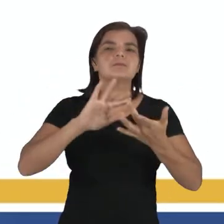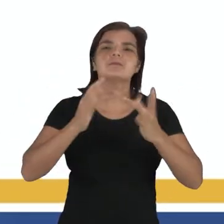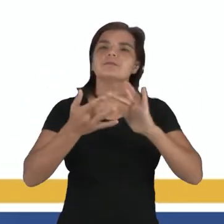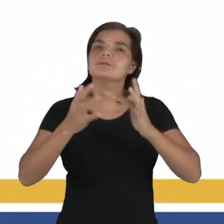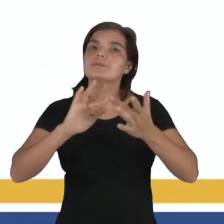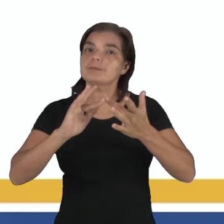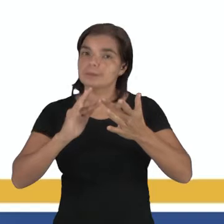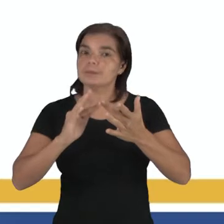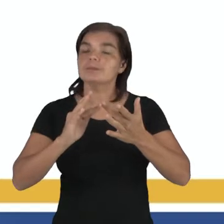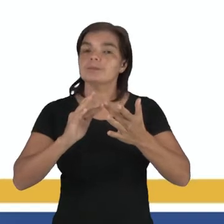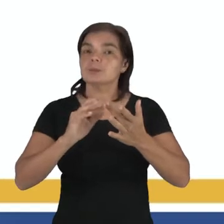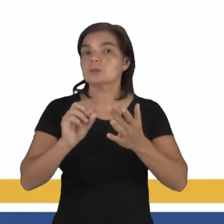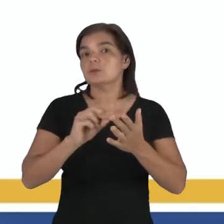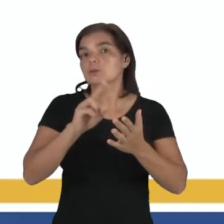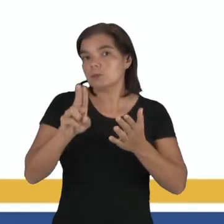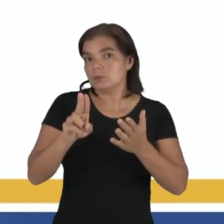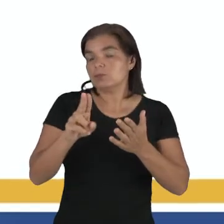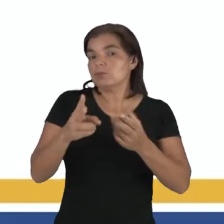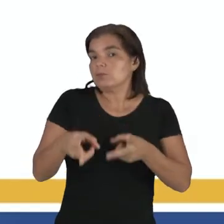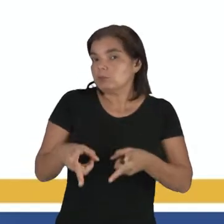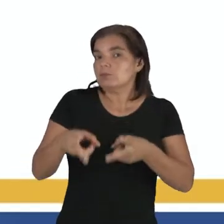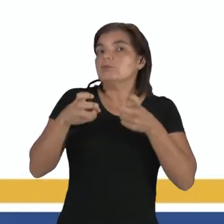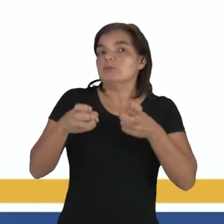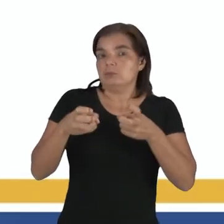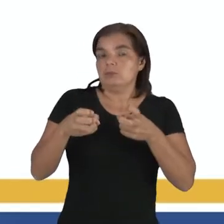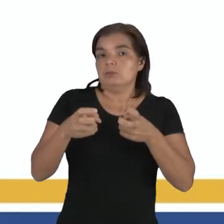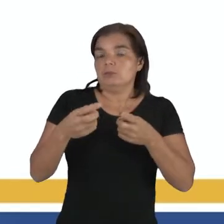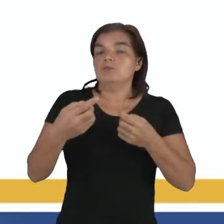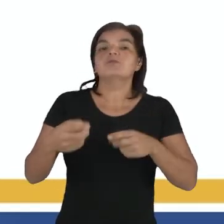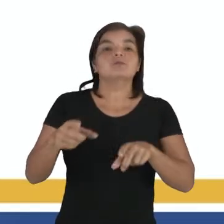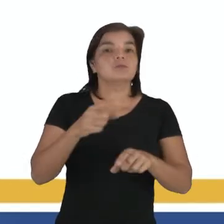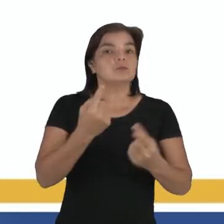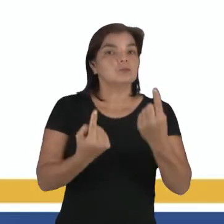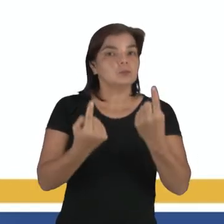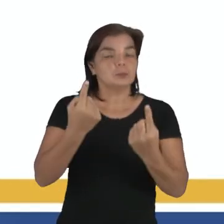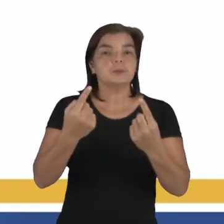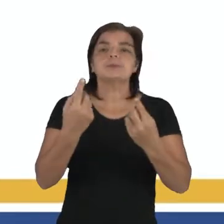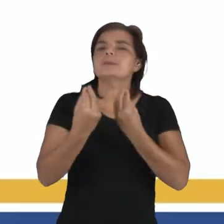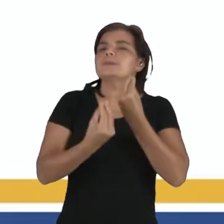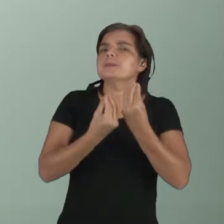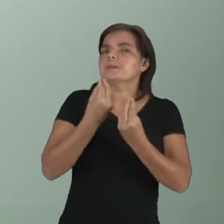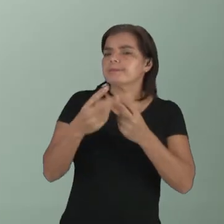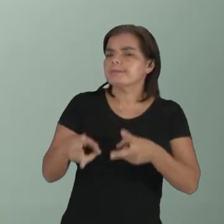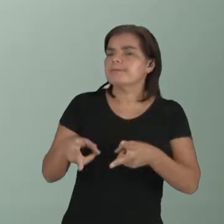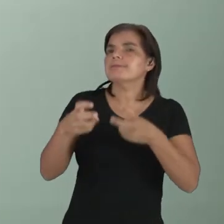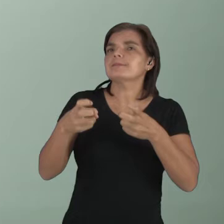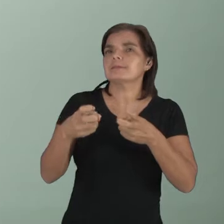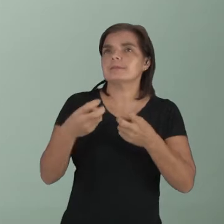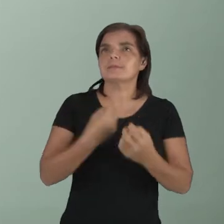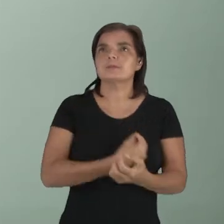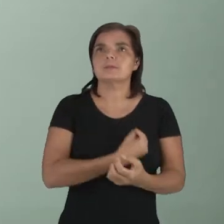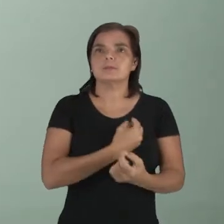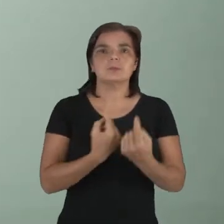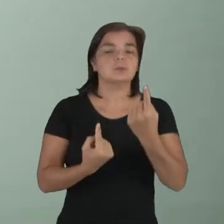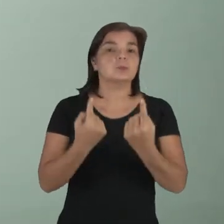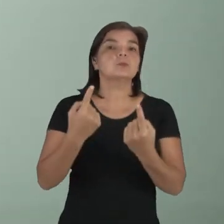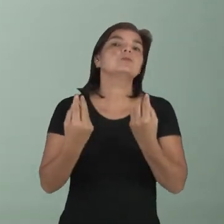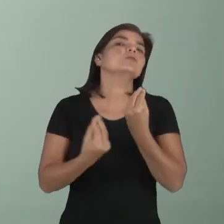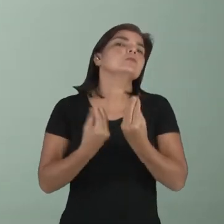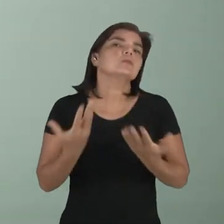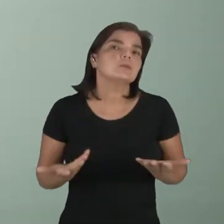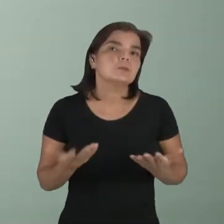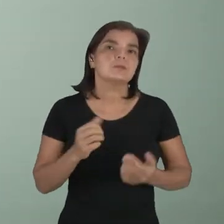contato entre si ou percebam a presença um do outro. E como é que um corpo, então, percebe a presença um do